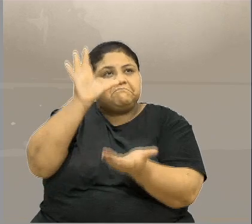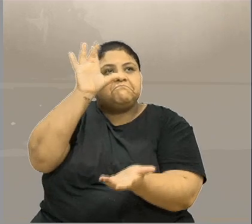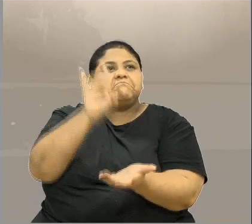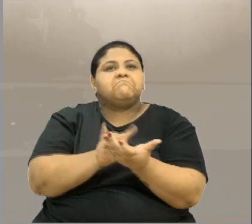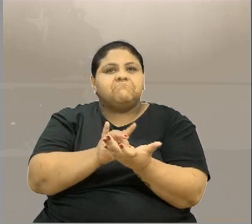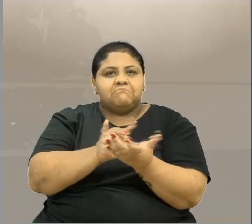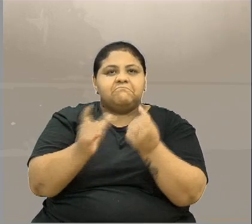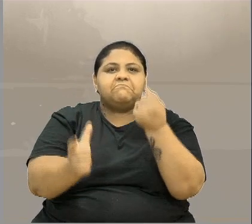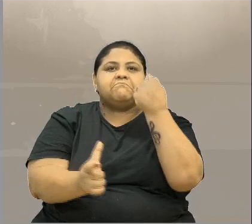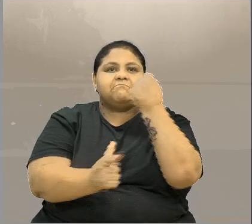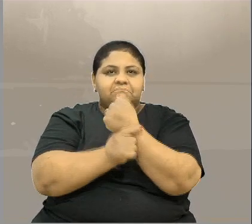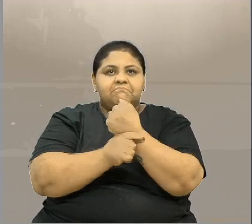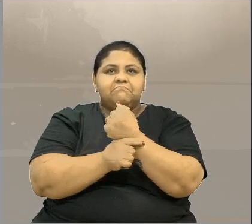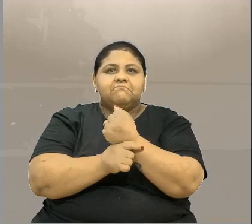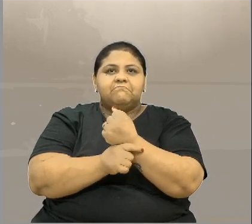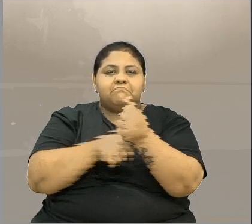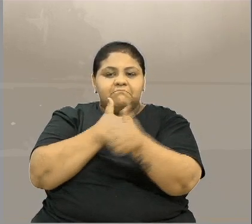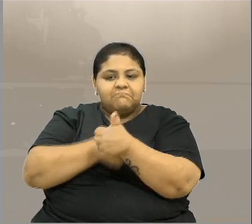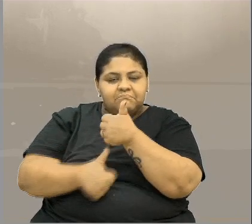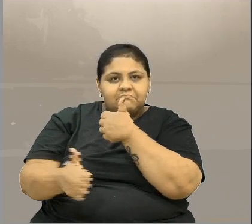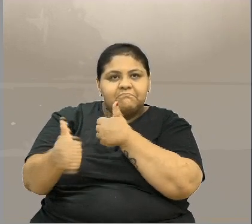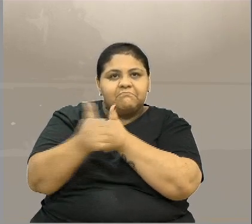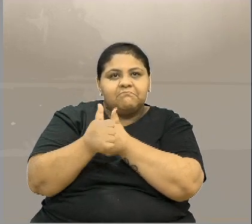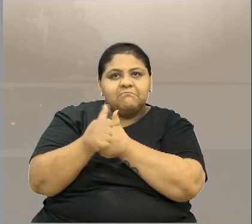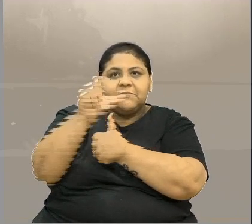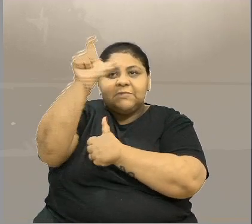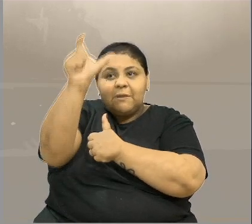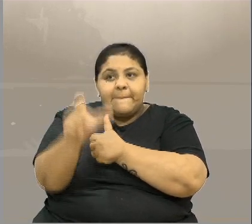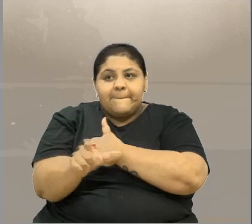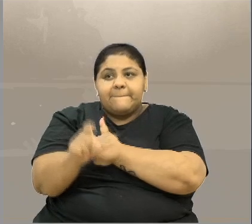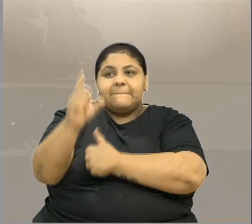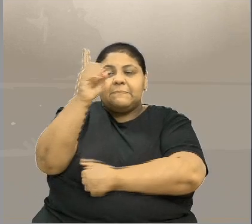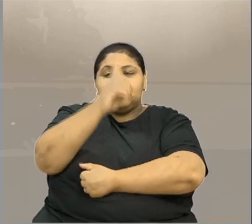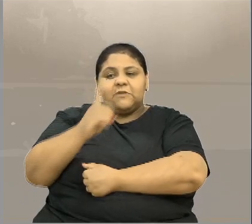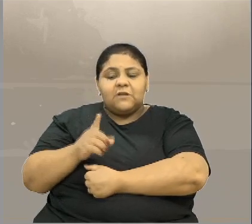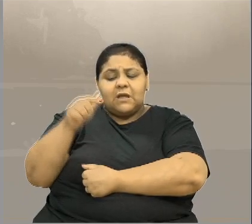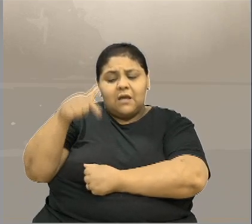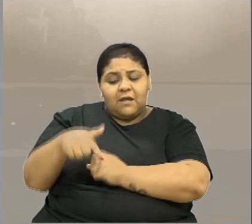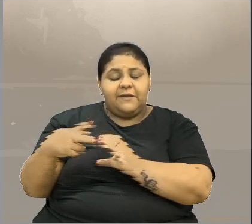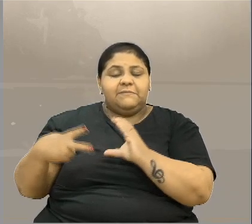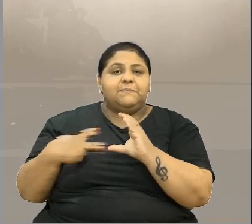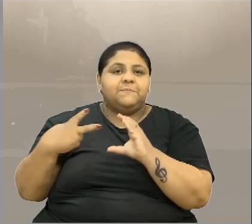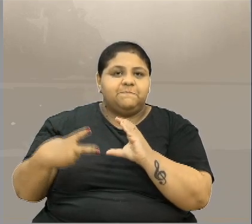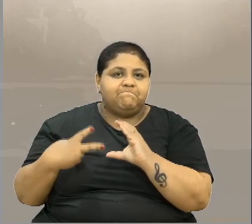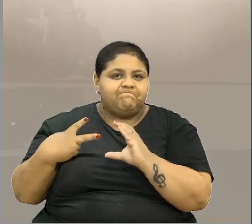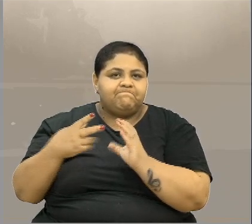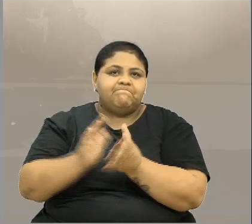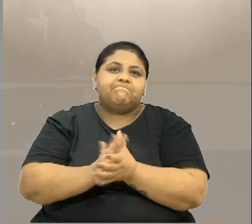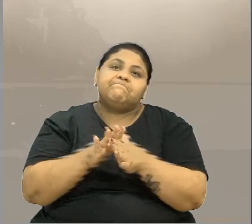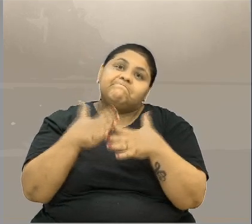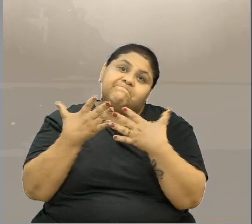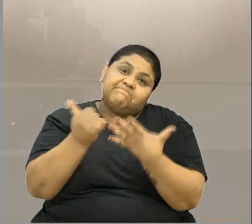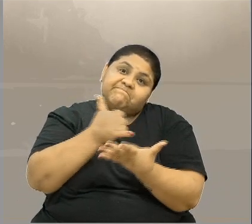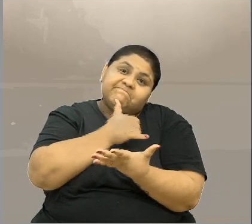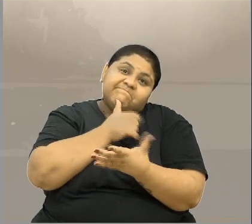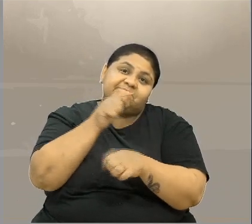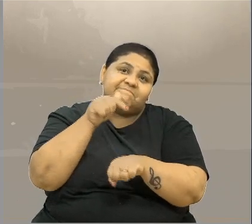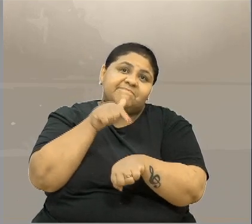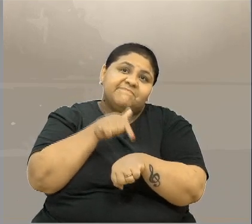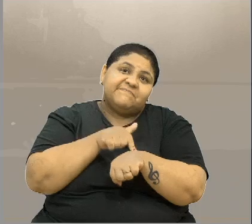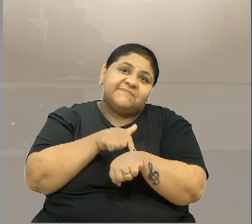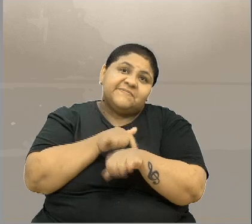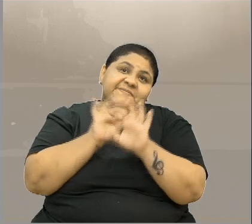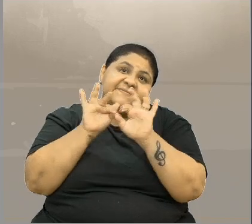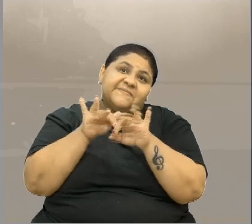permanente garantindo o protagonismo da pessoa com deficiência aqui na Câmara de Vereadores. Bom, infelizmente o meu tempo